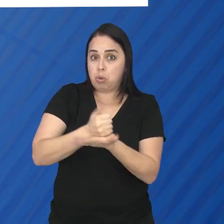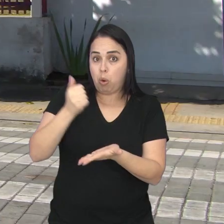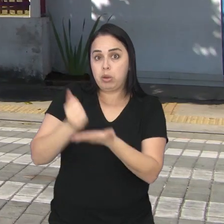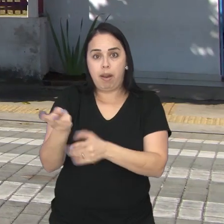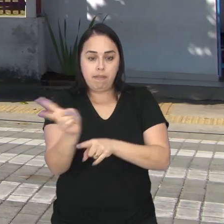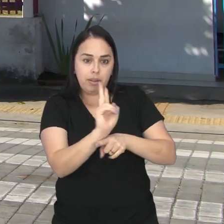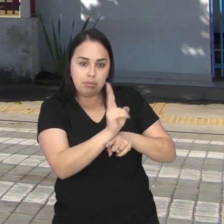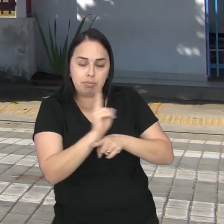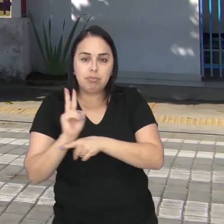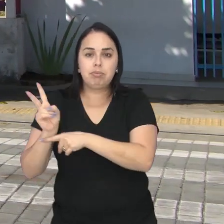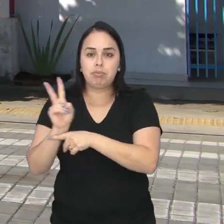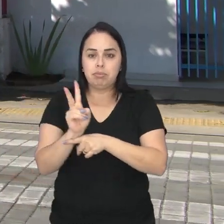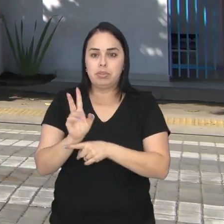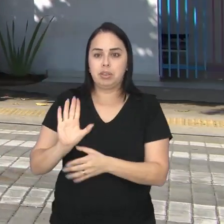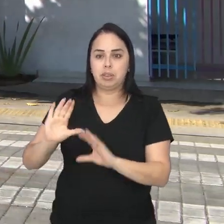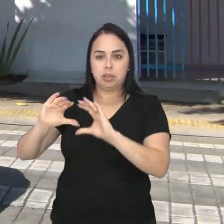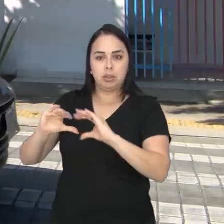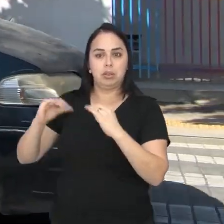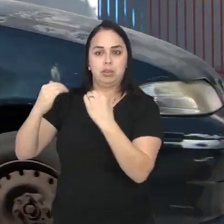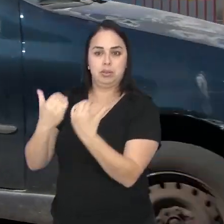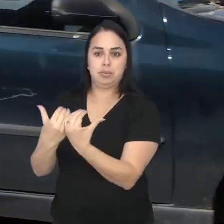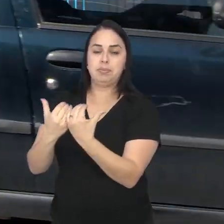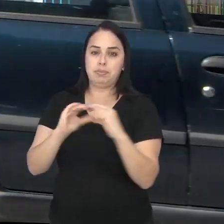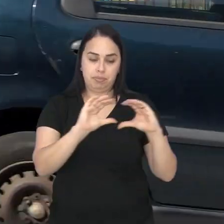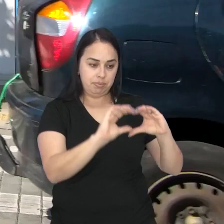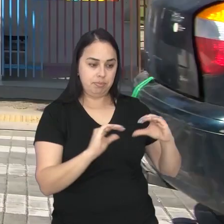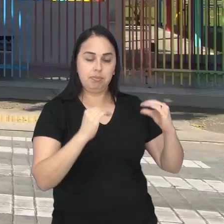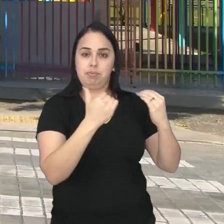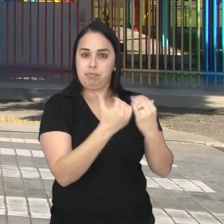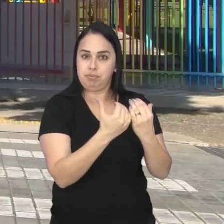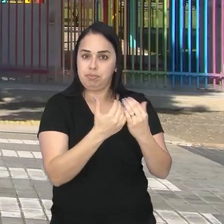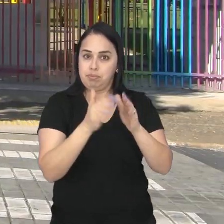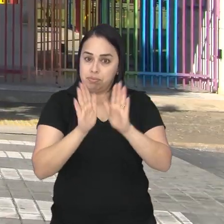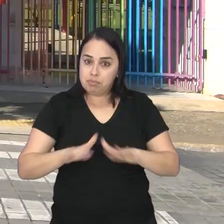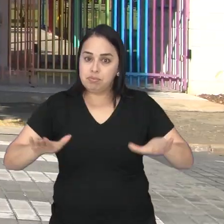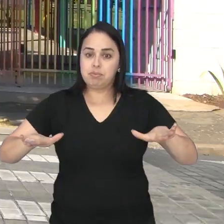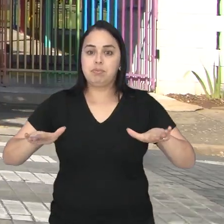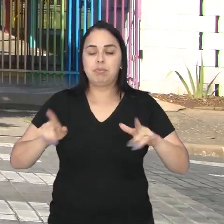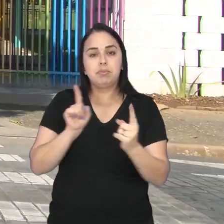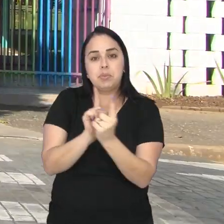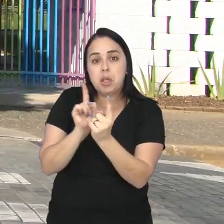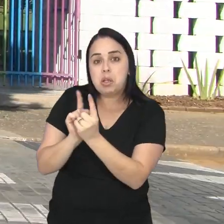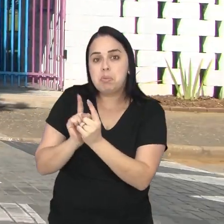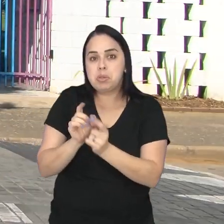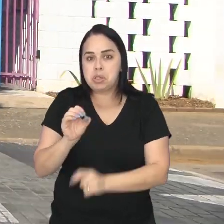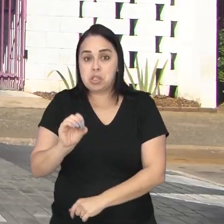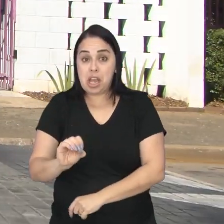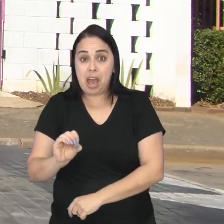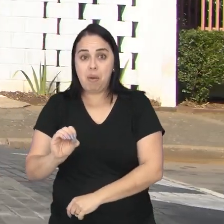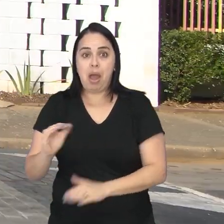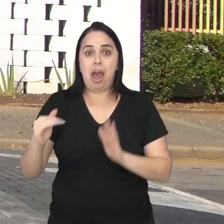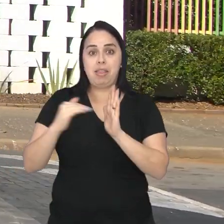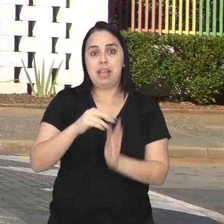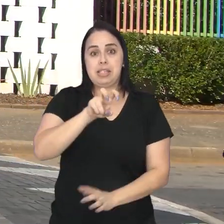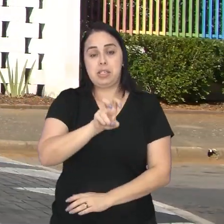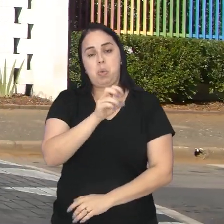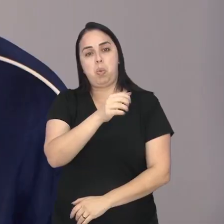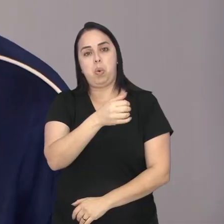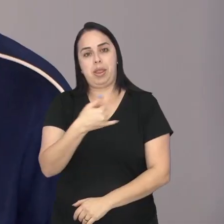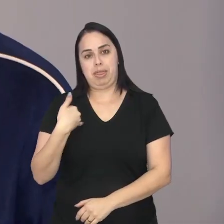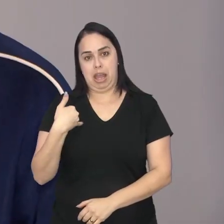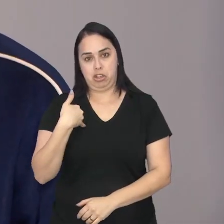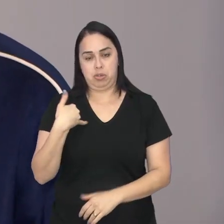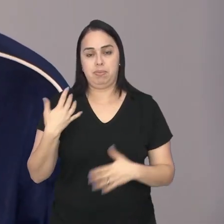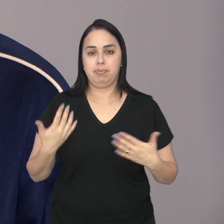vigilantes os secóis e se diz são centros de convivência e educação infantil que atendem crianças de 0 a 5 anos